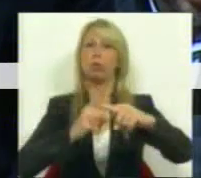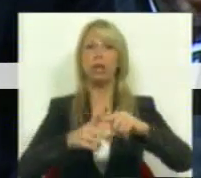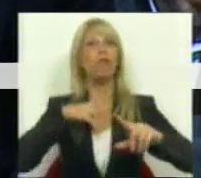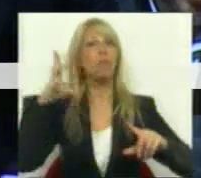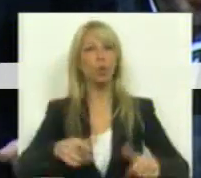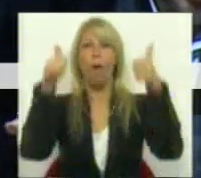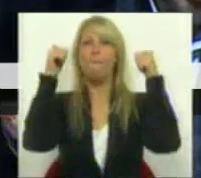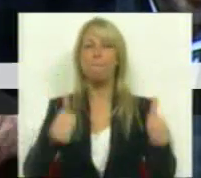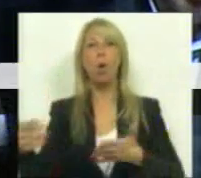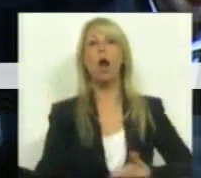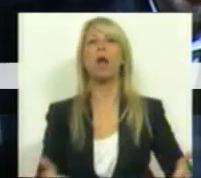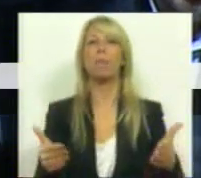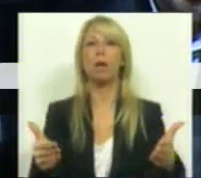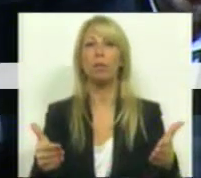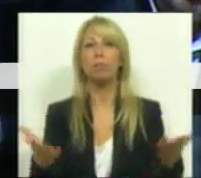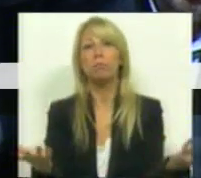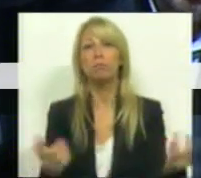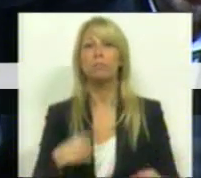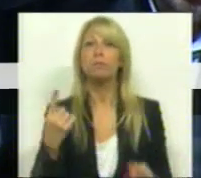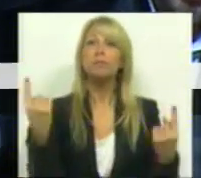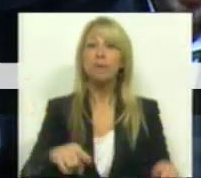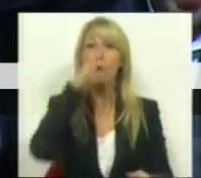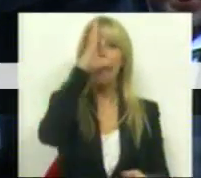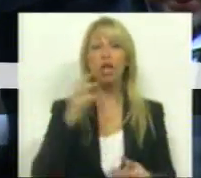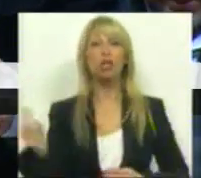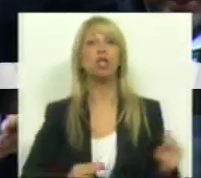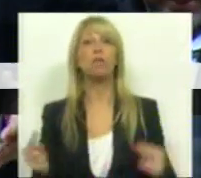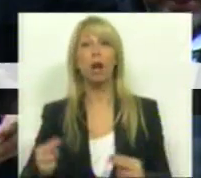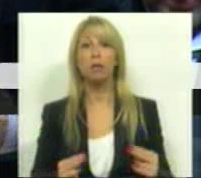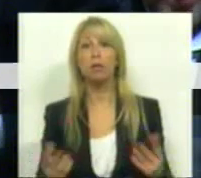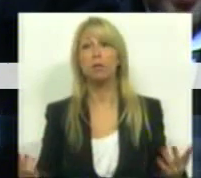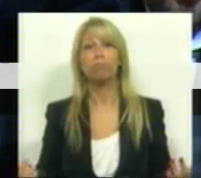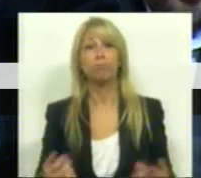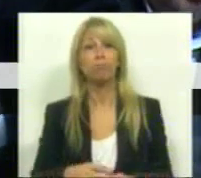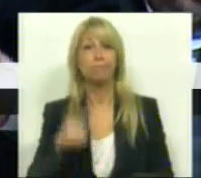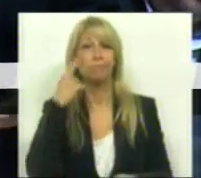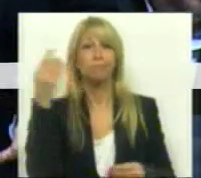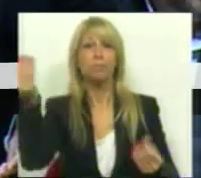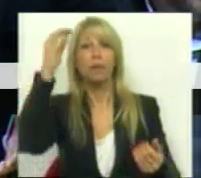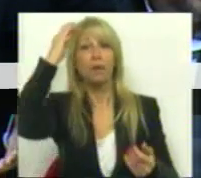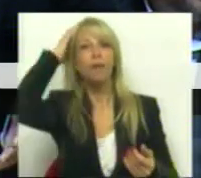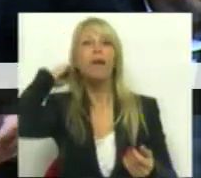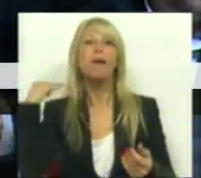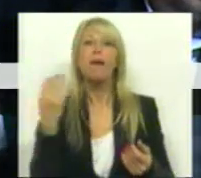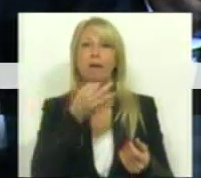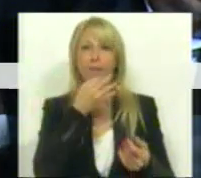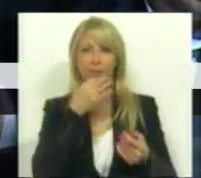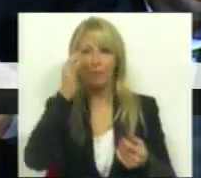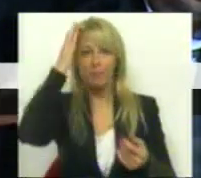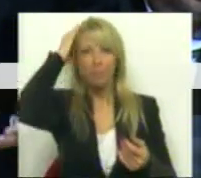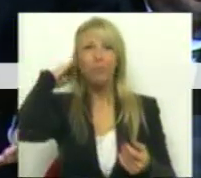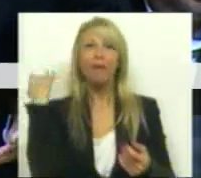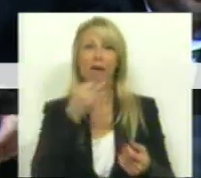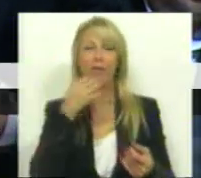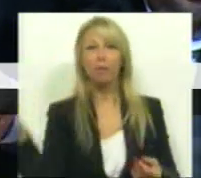caminho. Nós temos um Ministro das Finanças, que é conhecido por falar a 33 rotações. E temos